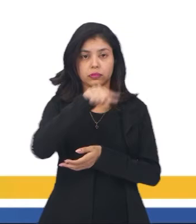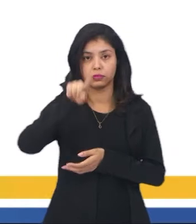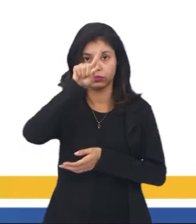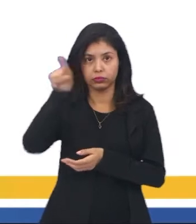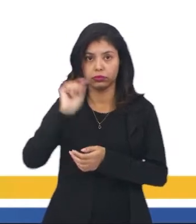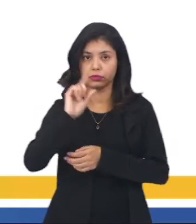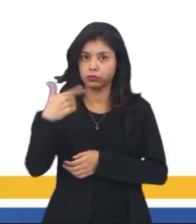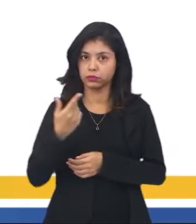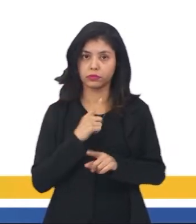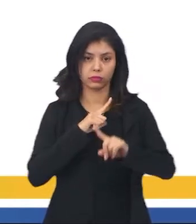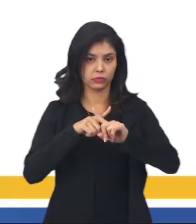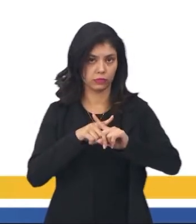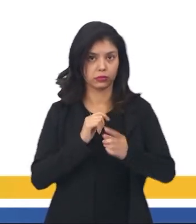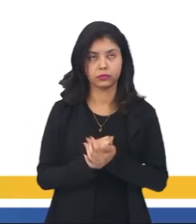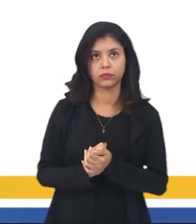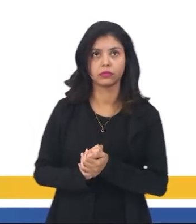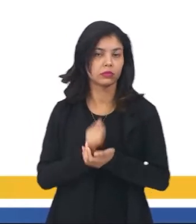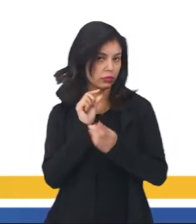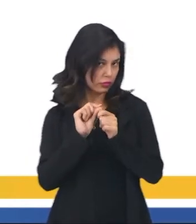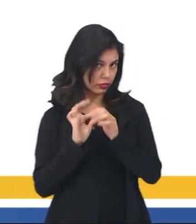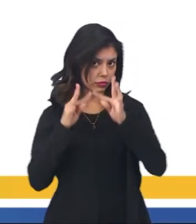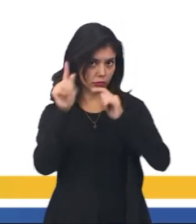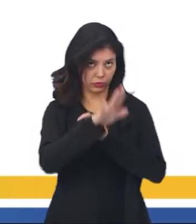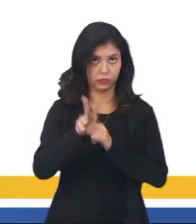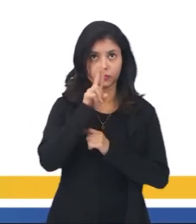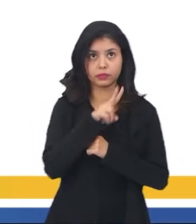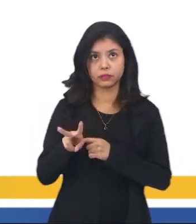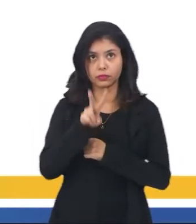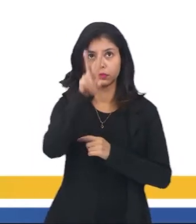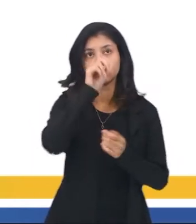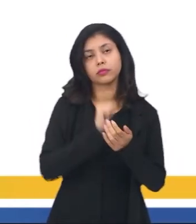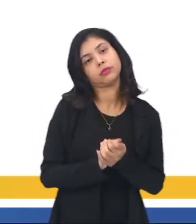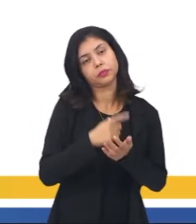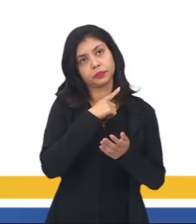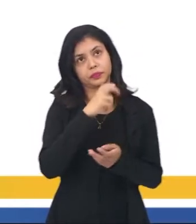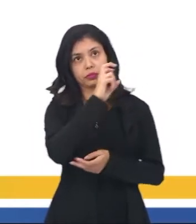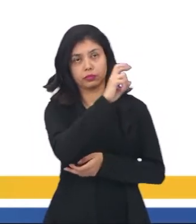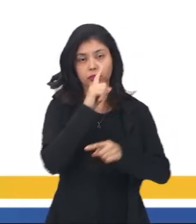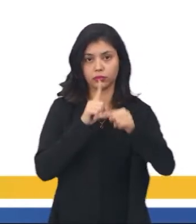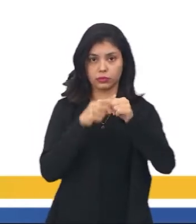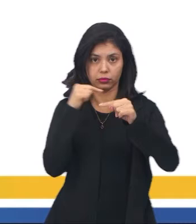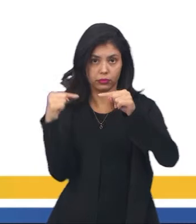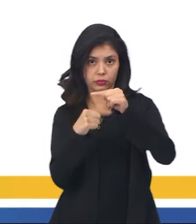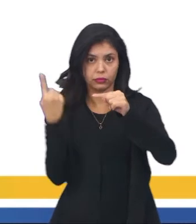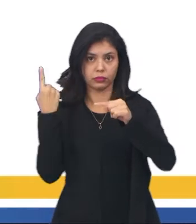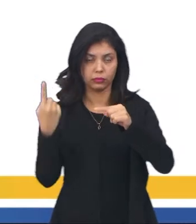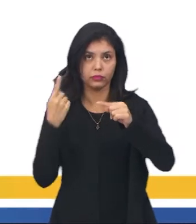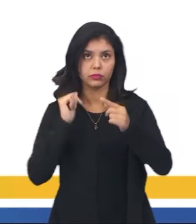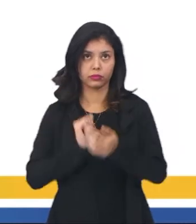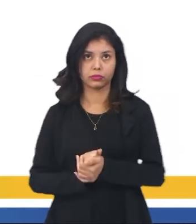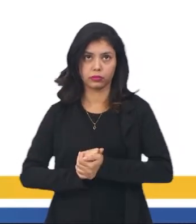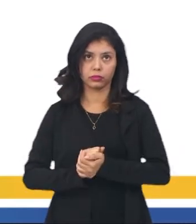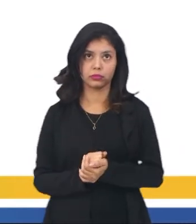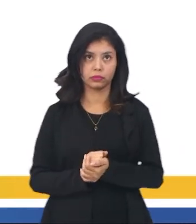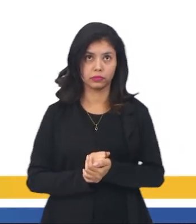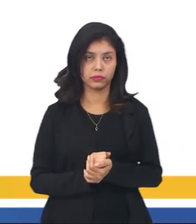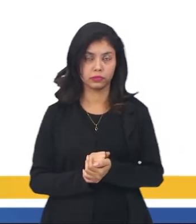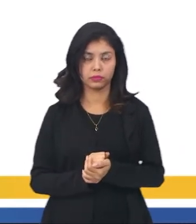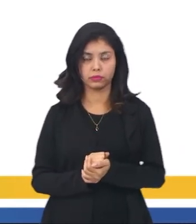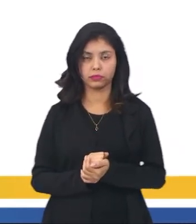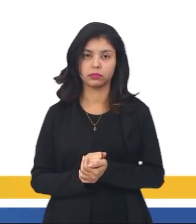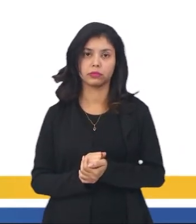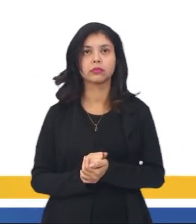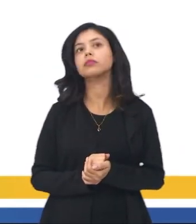e aqui depois o produto. Quando você faz todos esses cálculos, vamos obter 5 é adicionado